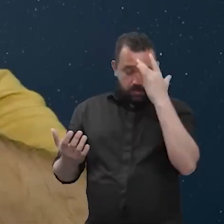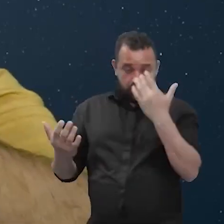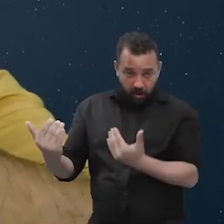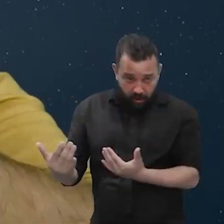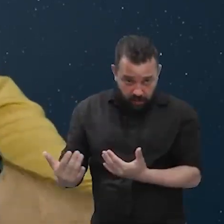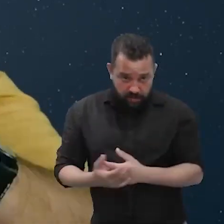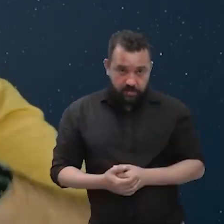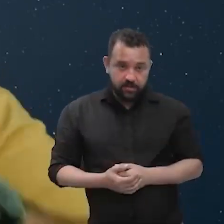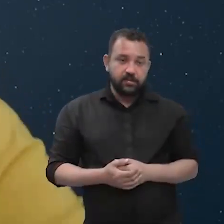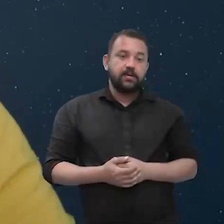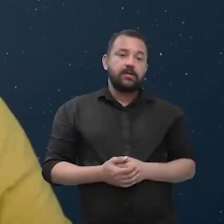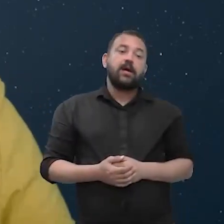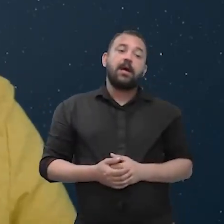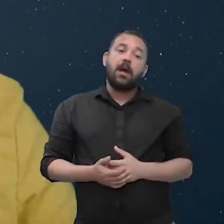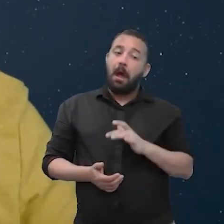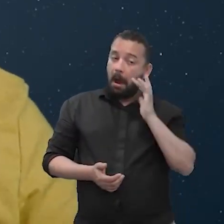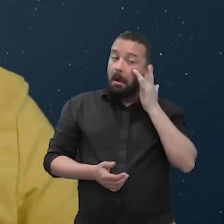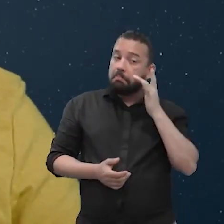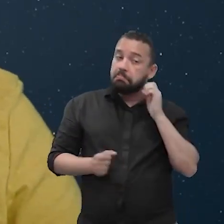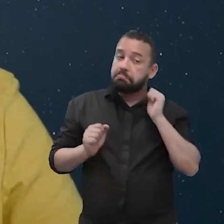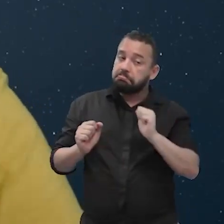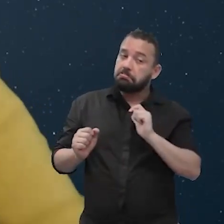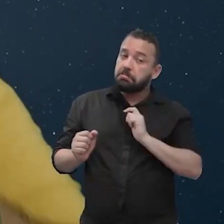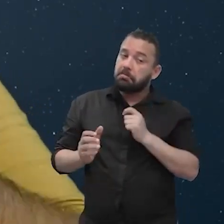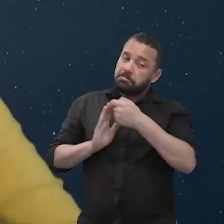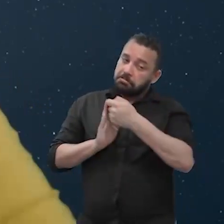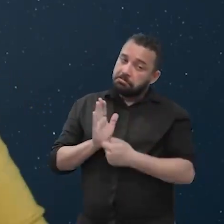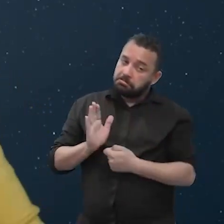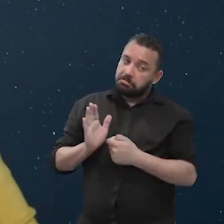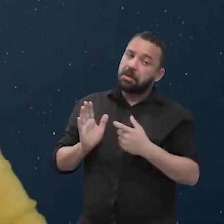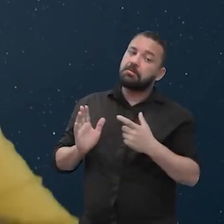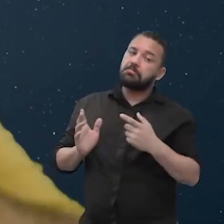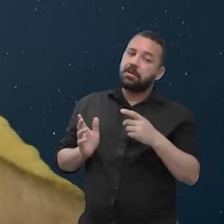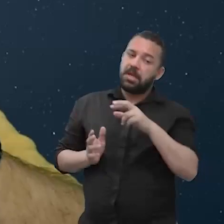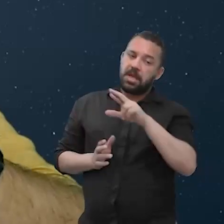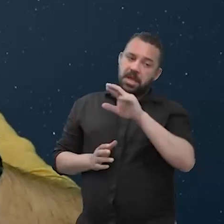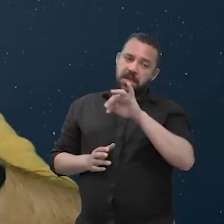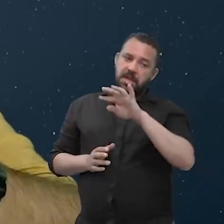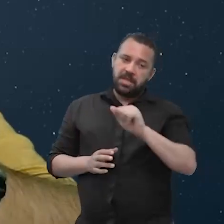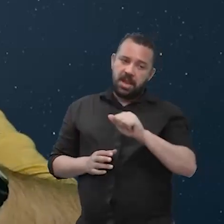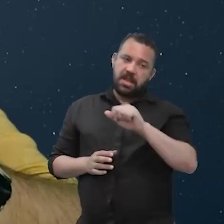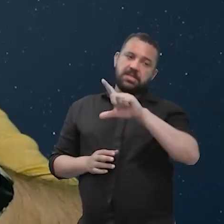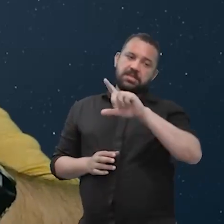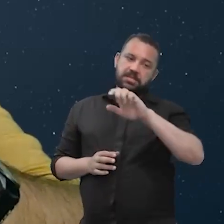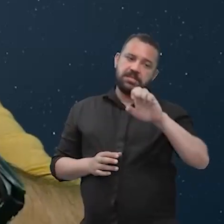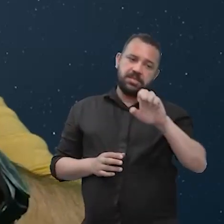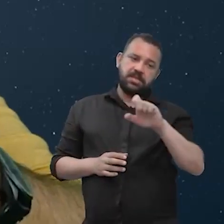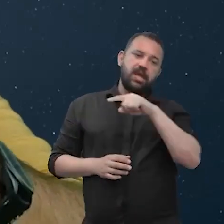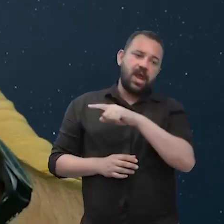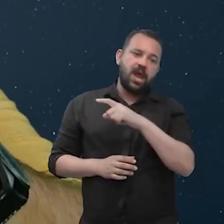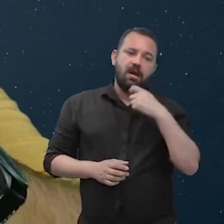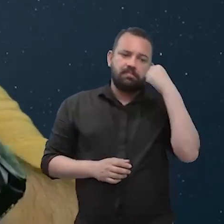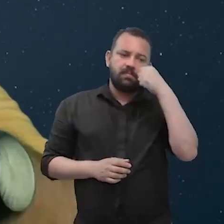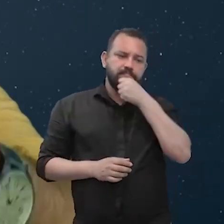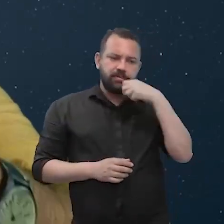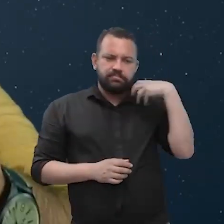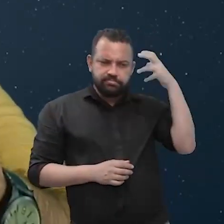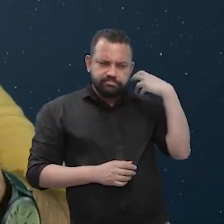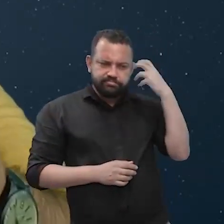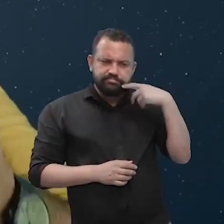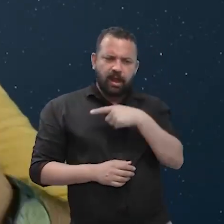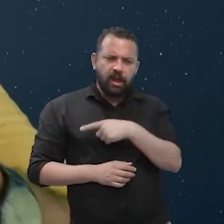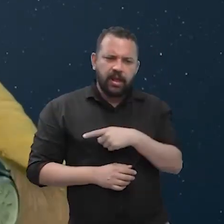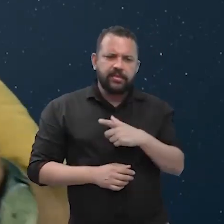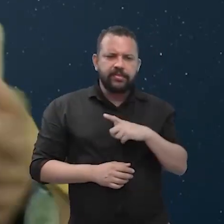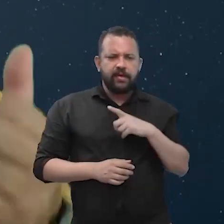é provável que eles coloquem um texto de Rita Lee na prova, que foi uma cantora lá, né, que teve uma banda,